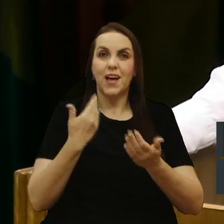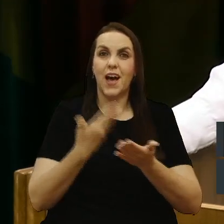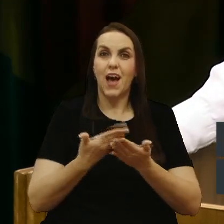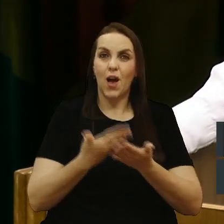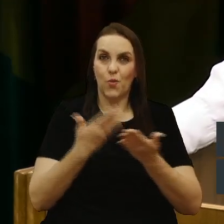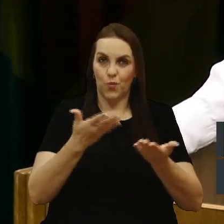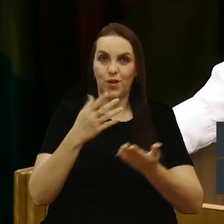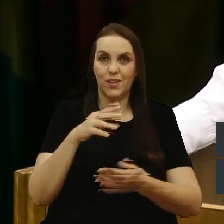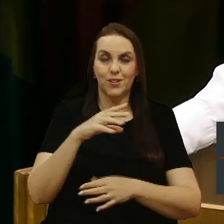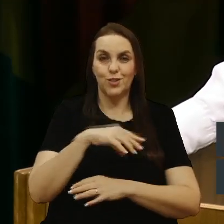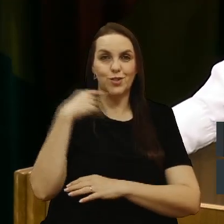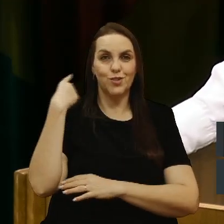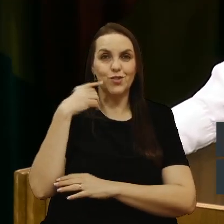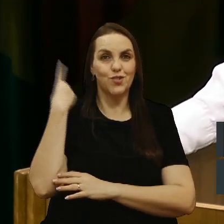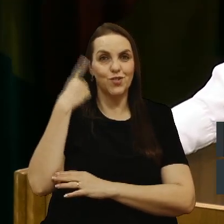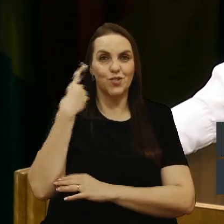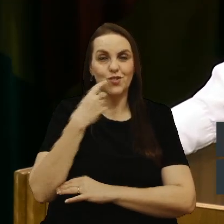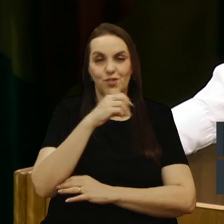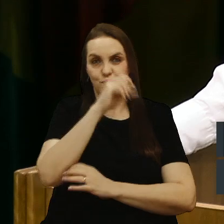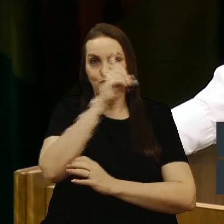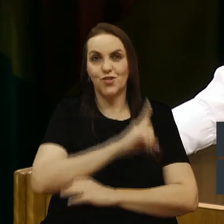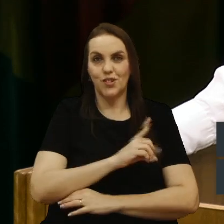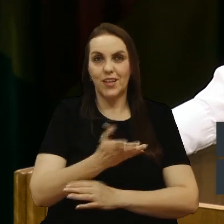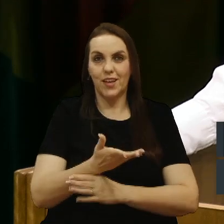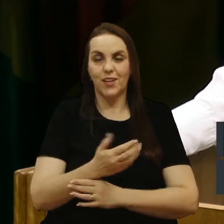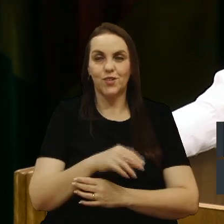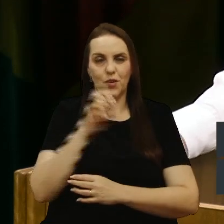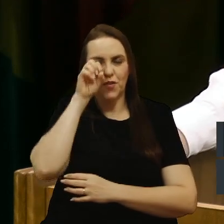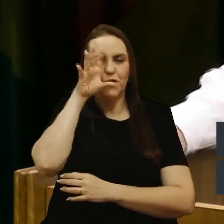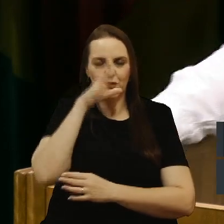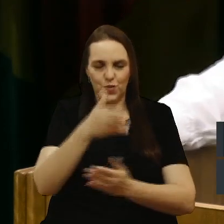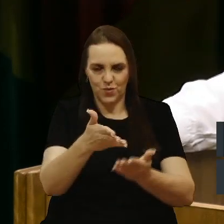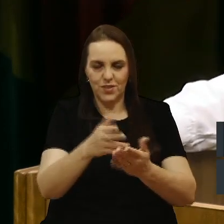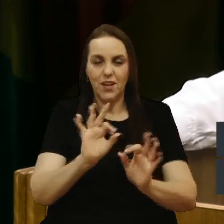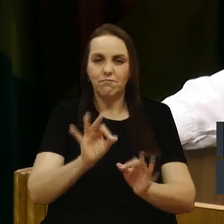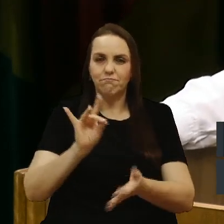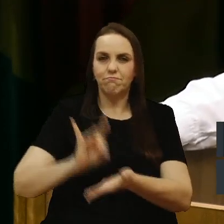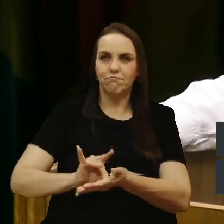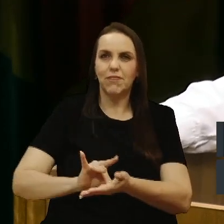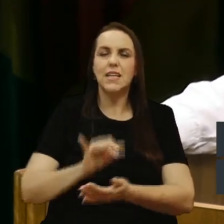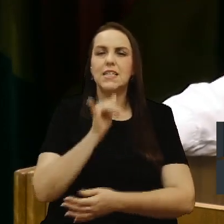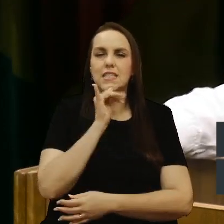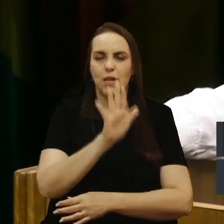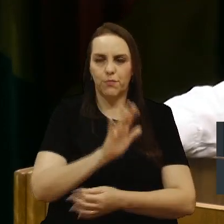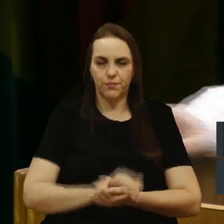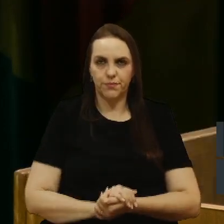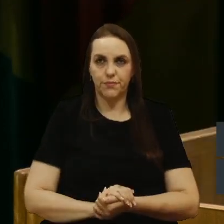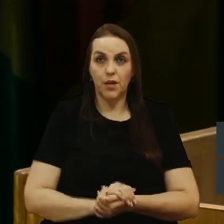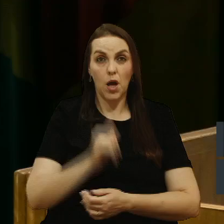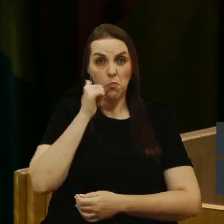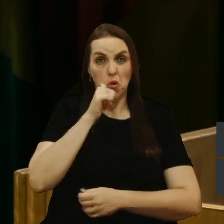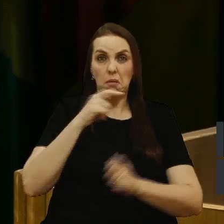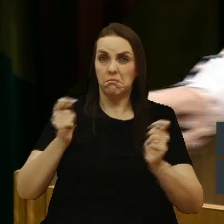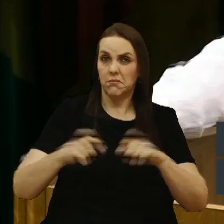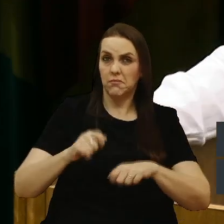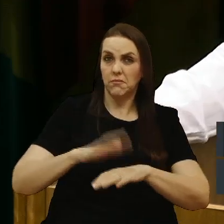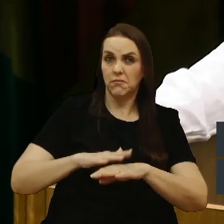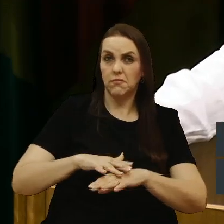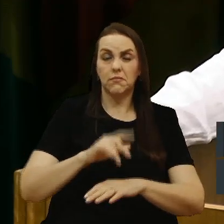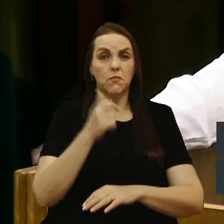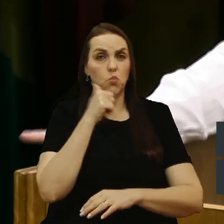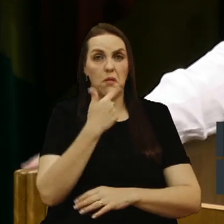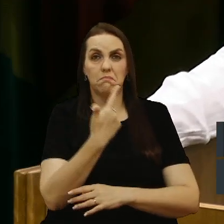vereador Elisandro Fiuza, um caso concreto. Se alguém falar o seguinte, tem mulher que é competente, tem mulher que não